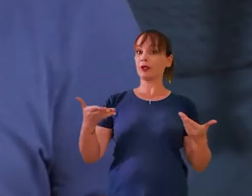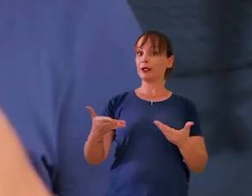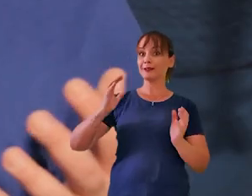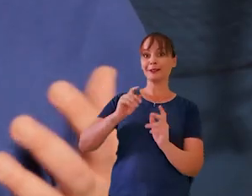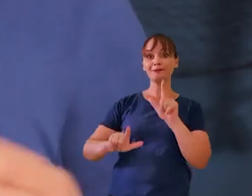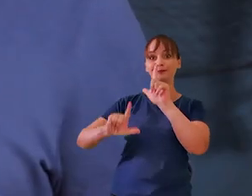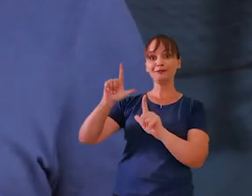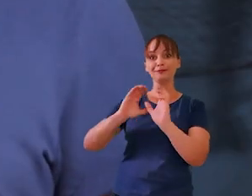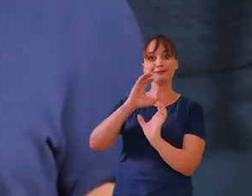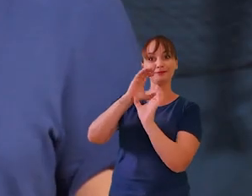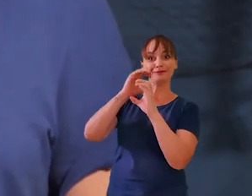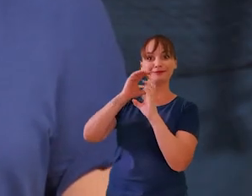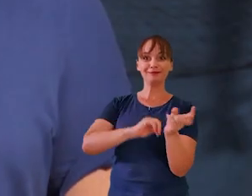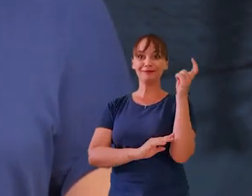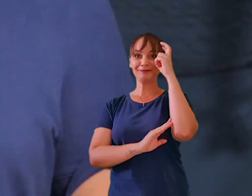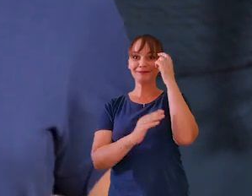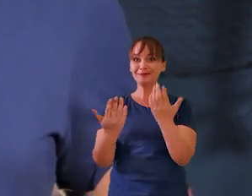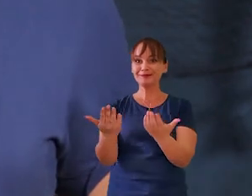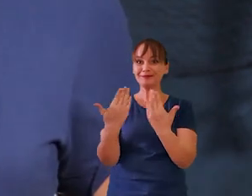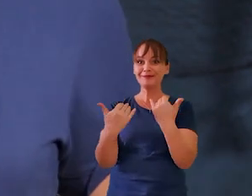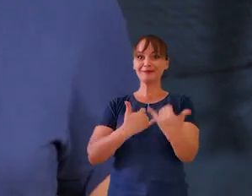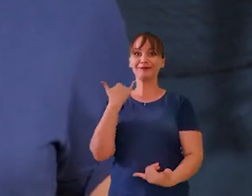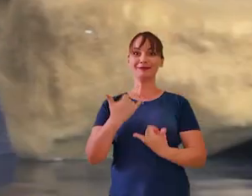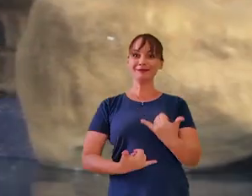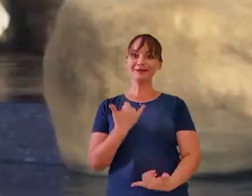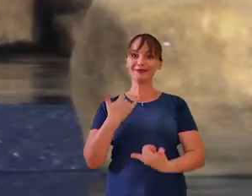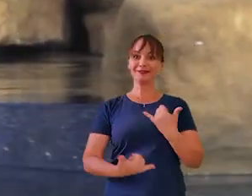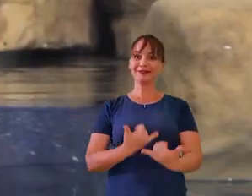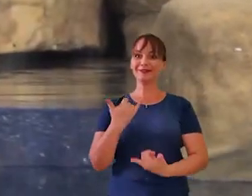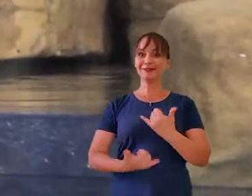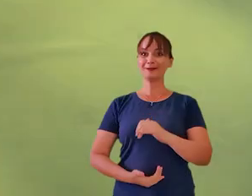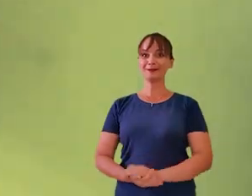programa Ciência e Cultura. Vamos brincar?